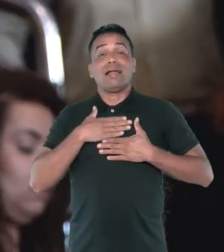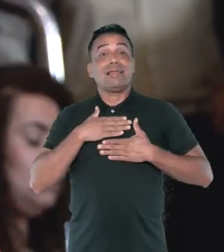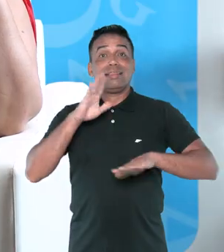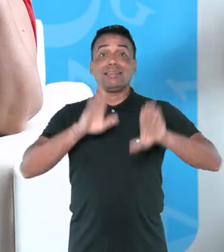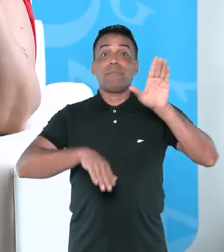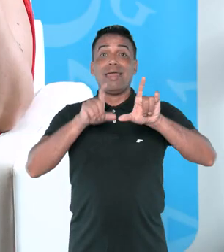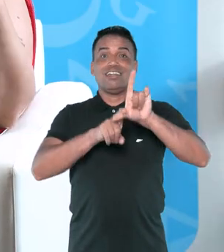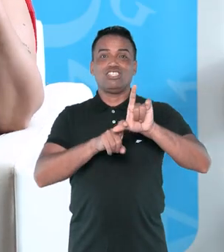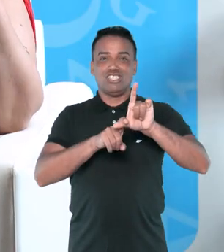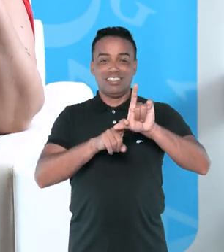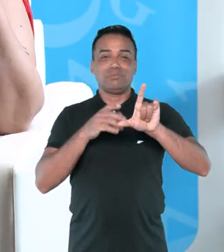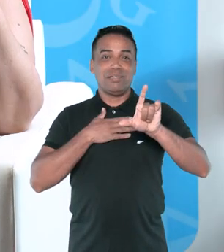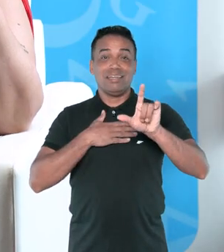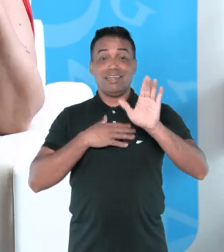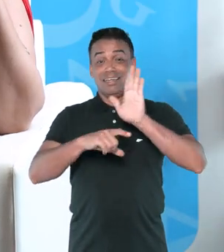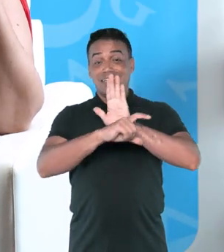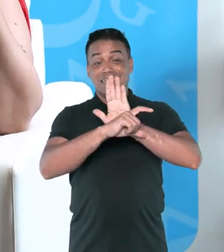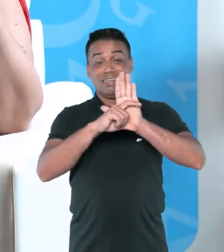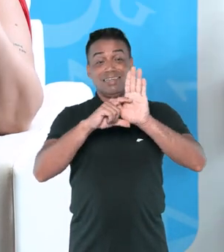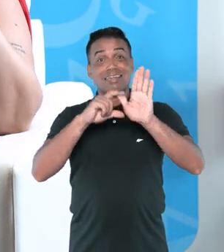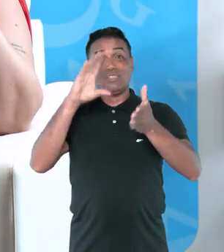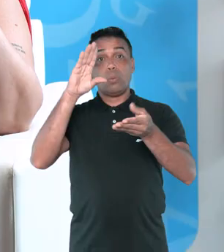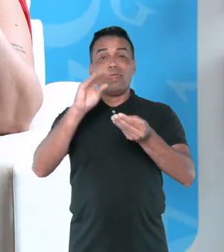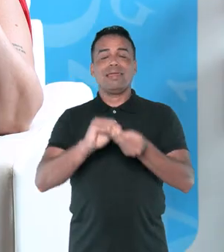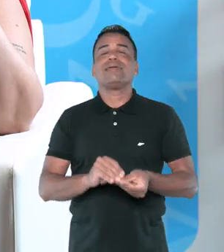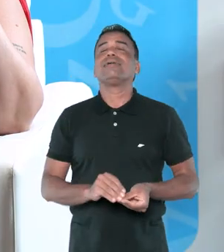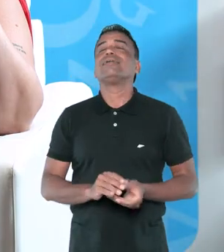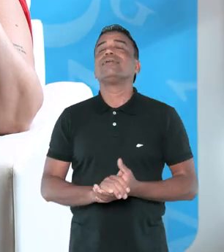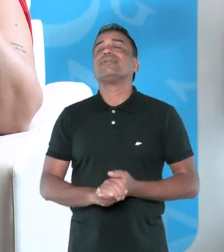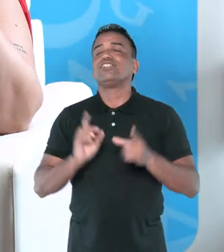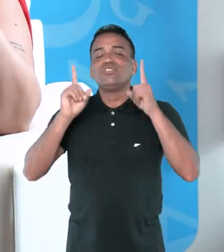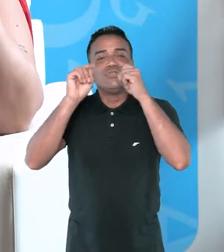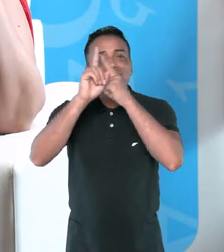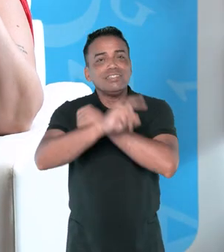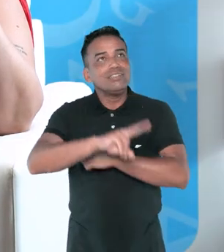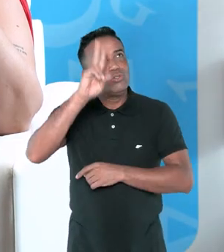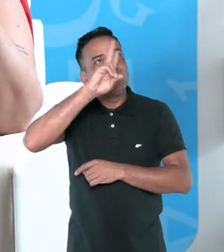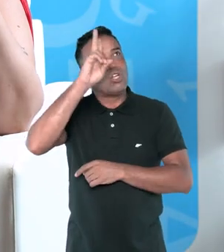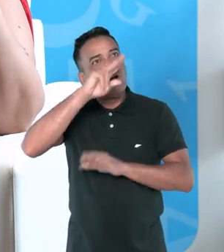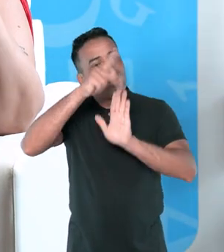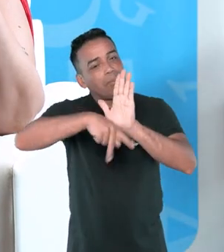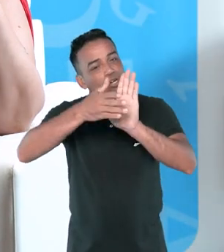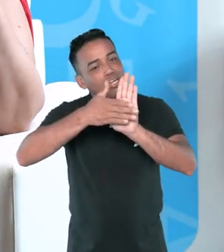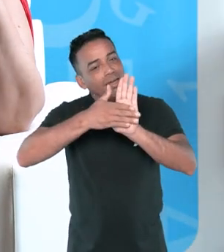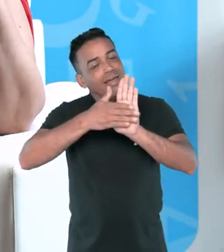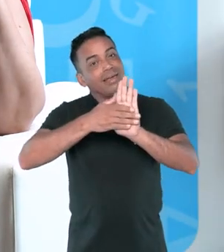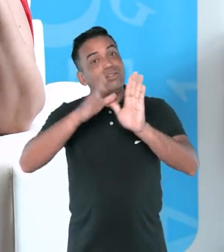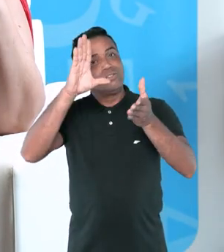mim escrever em um parágrafo, que é a coisa mais difícil do mundo é resumir uma história, um projeto,